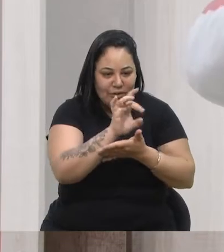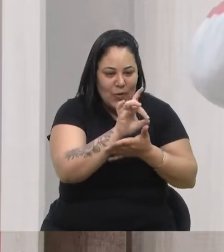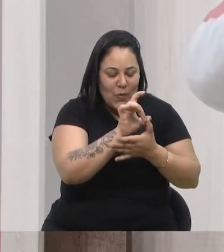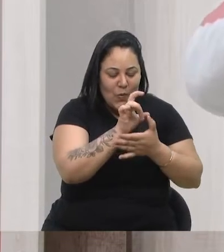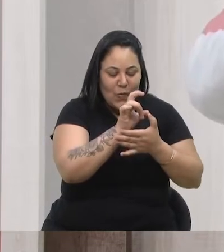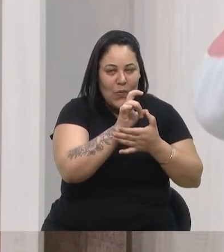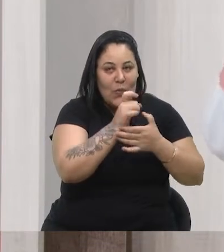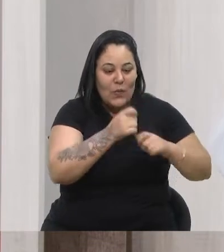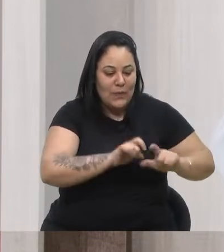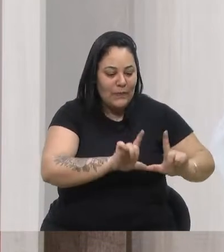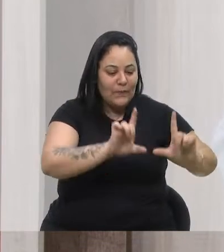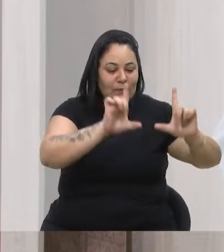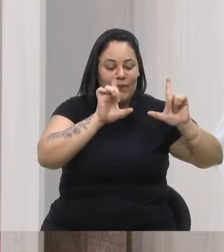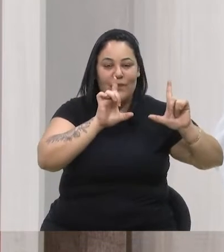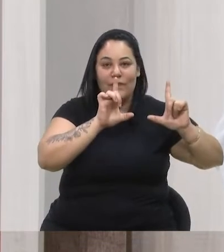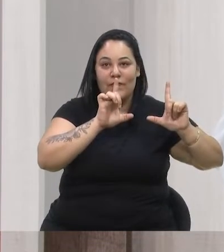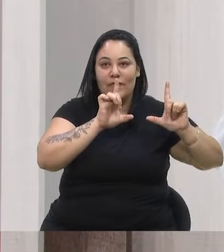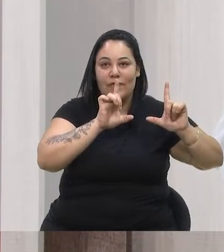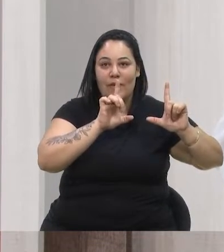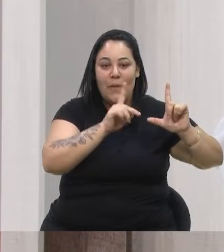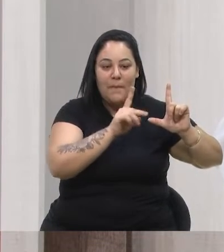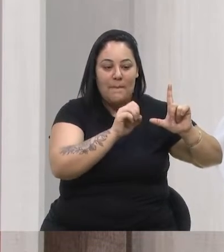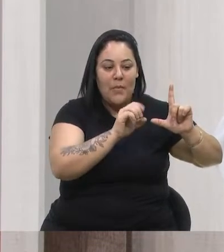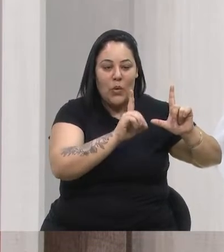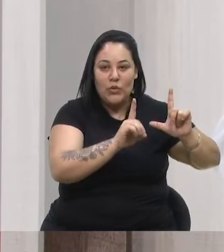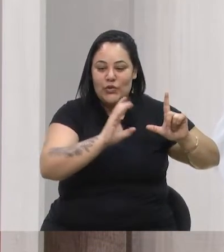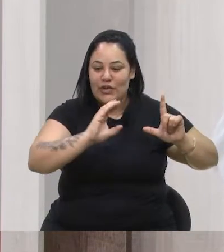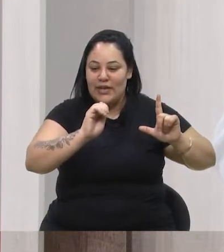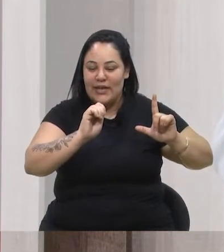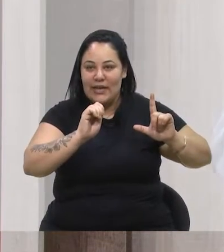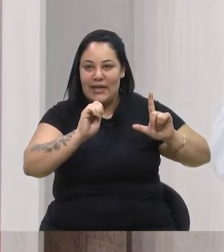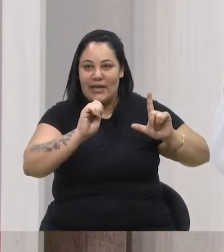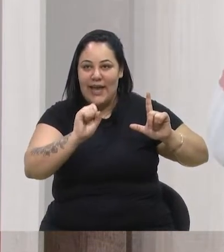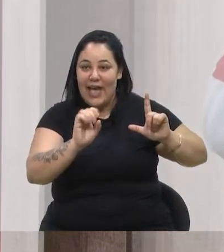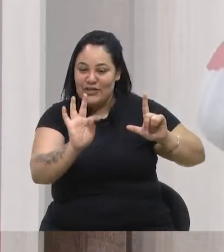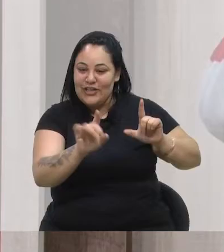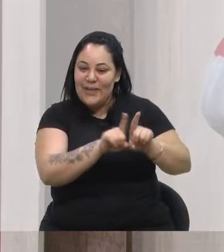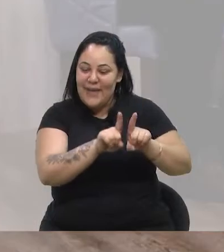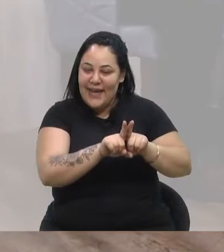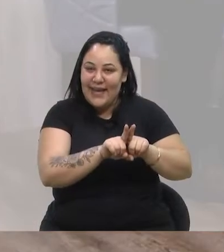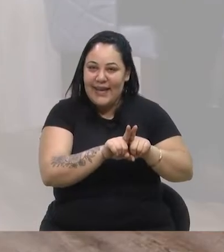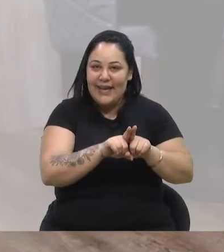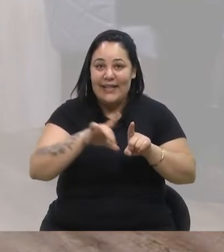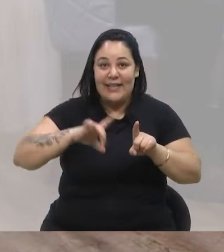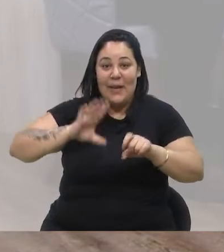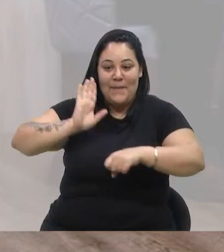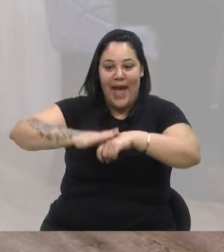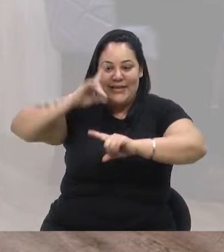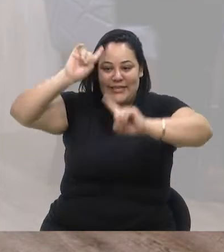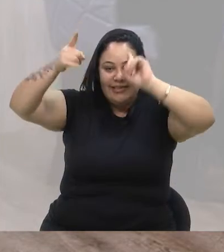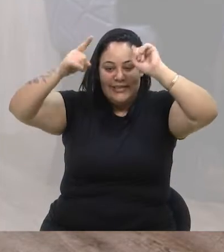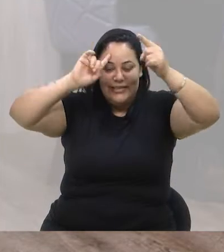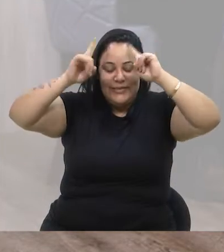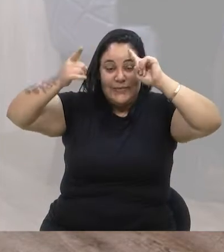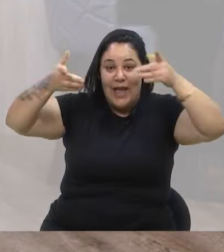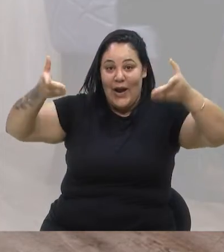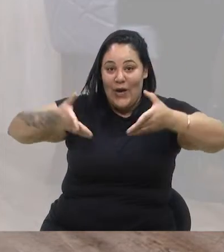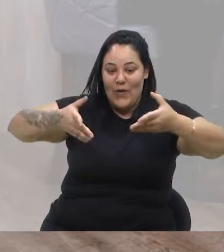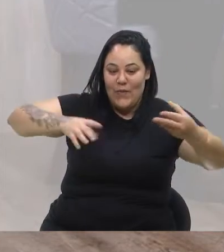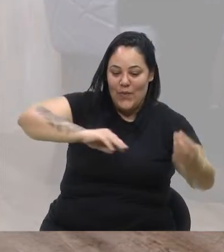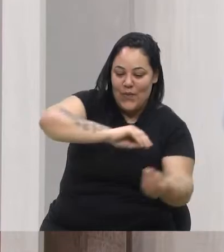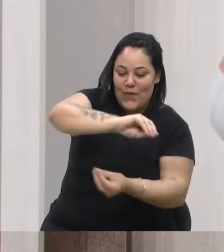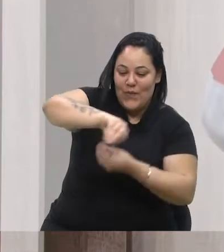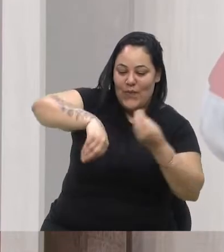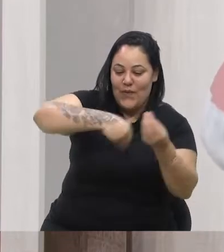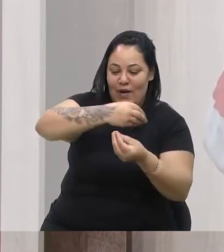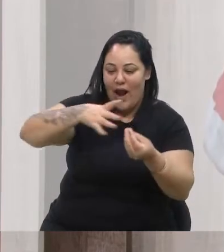um cartaz ali, em podcast e cabe então um pouco mais de criatividade. Nós vamos